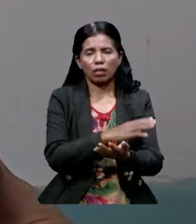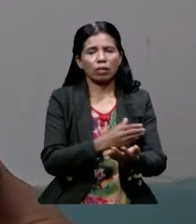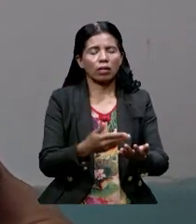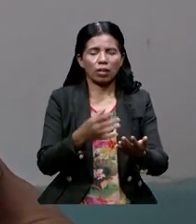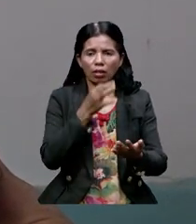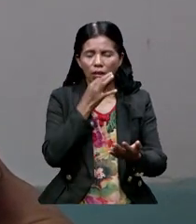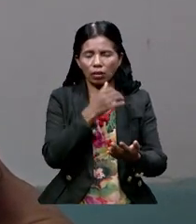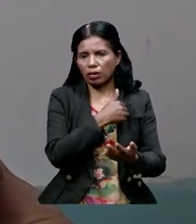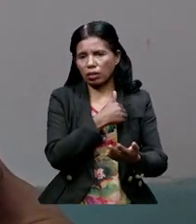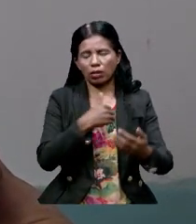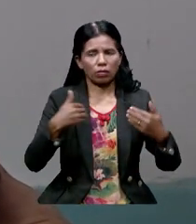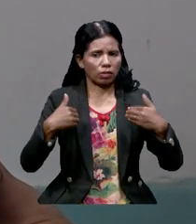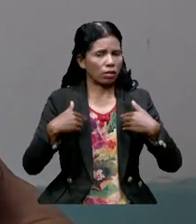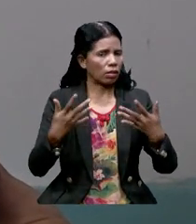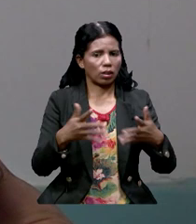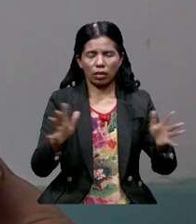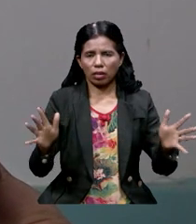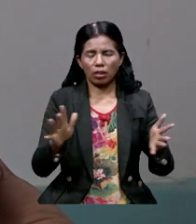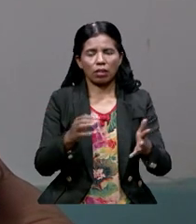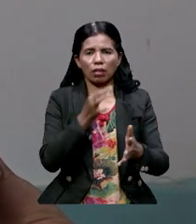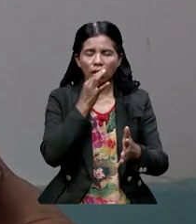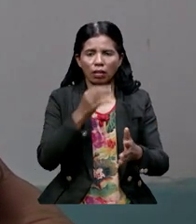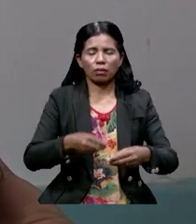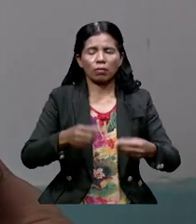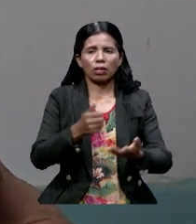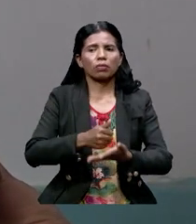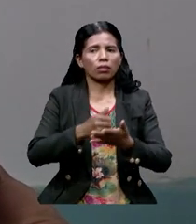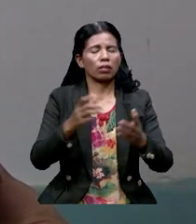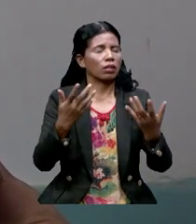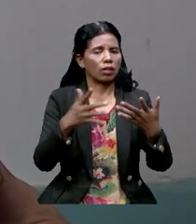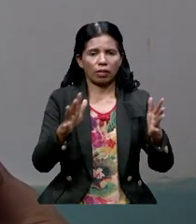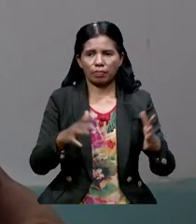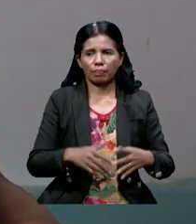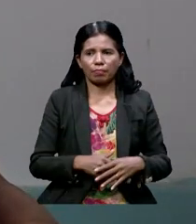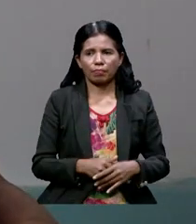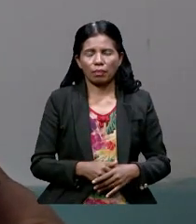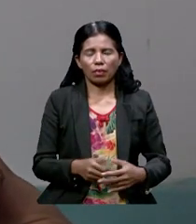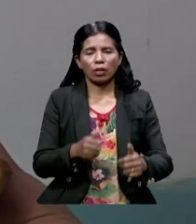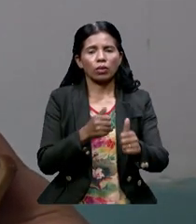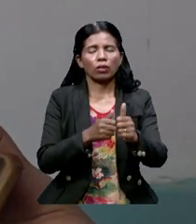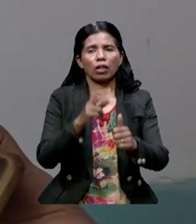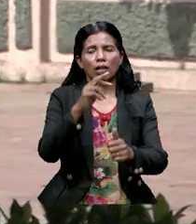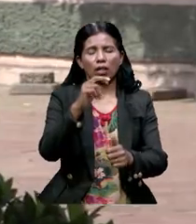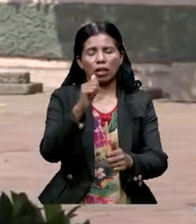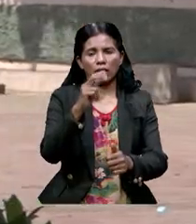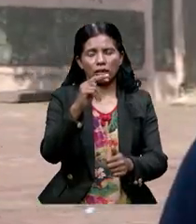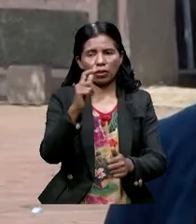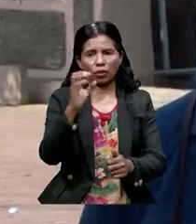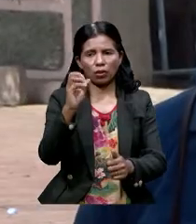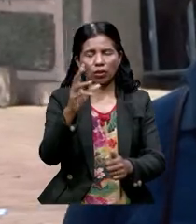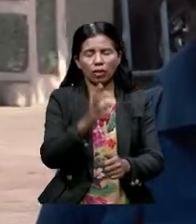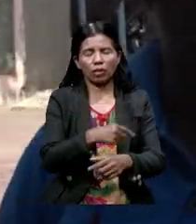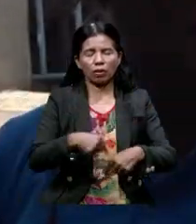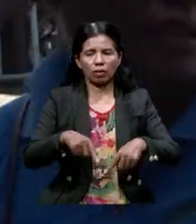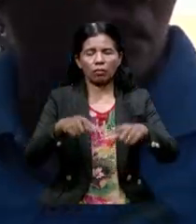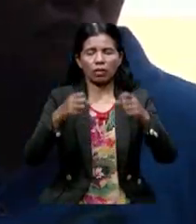hare in be stock lai ho tuana ya territorio timor lara ne hone in stock lai ho Tuir Antonio Bainhira inan isin rua sira halo